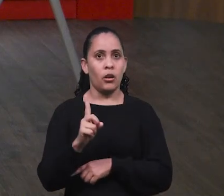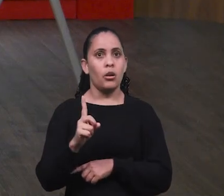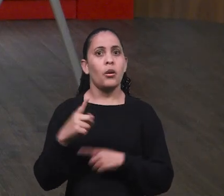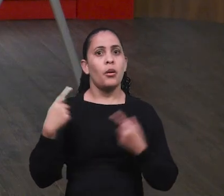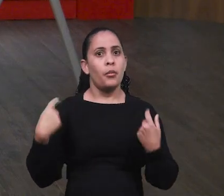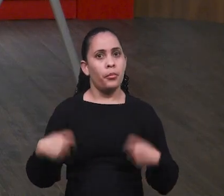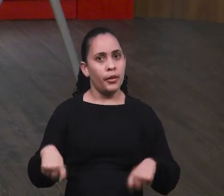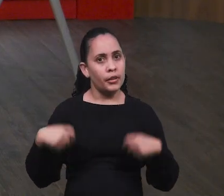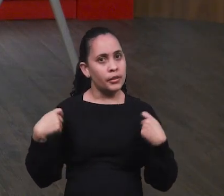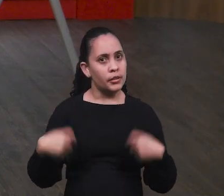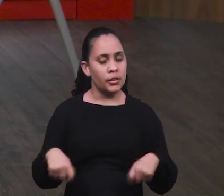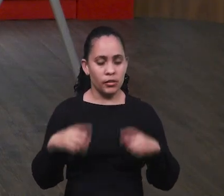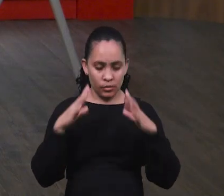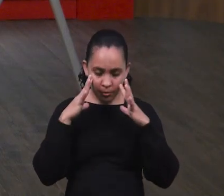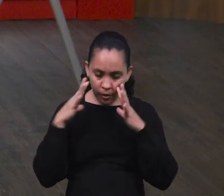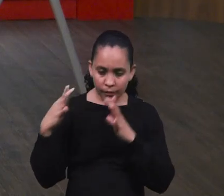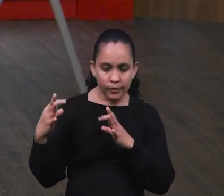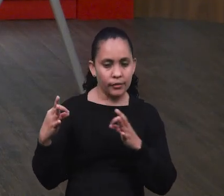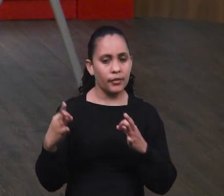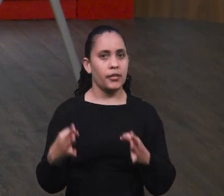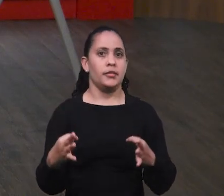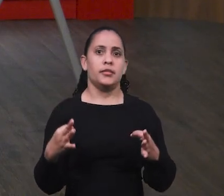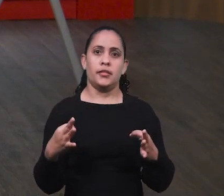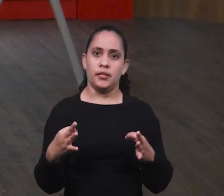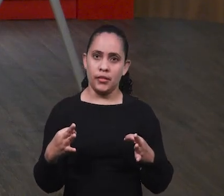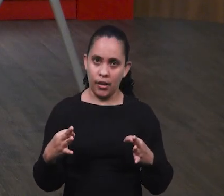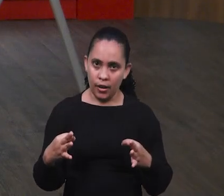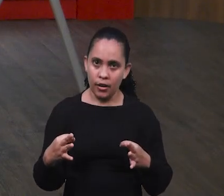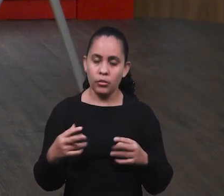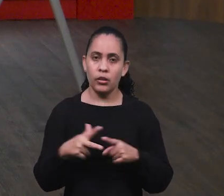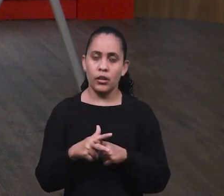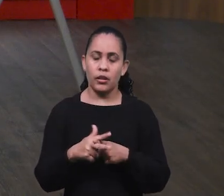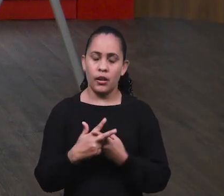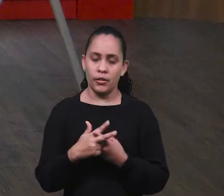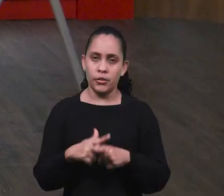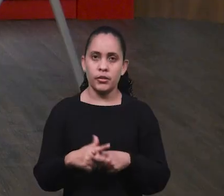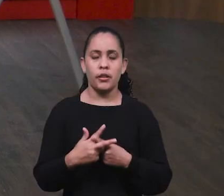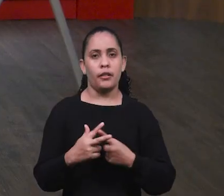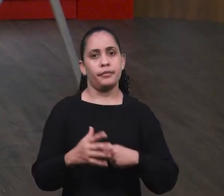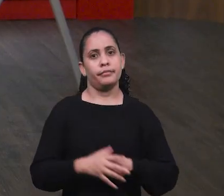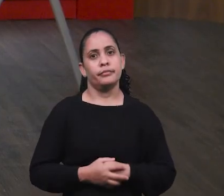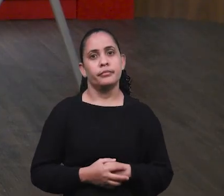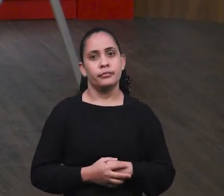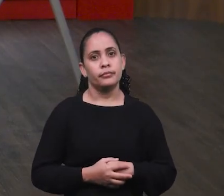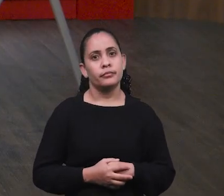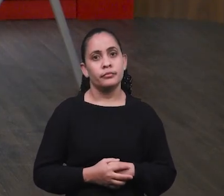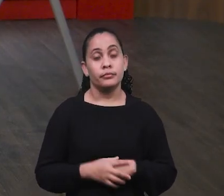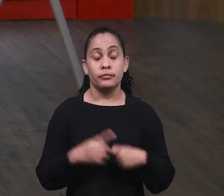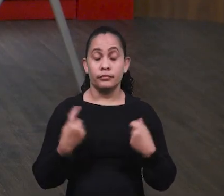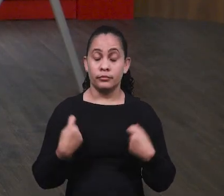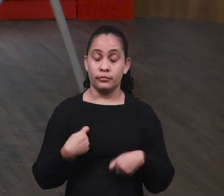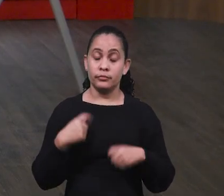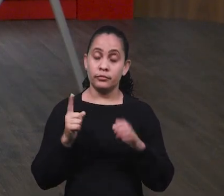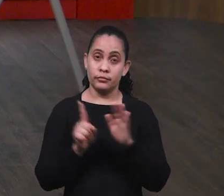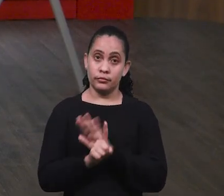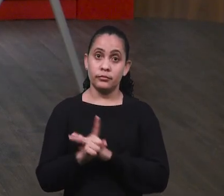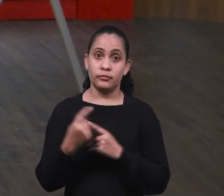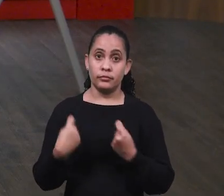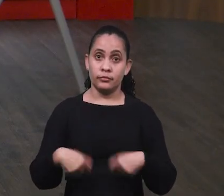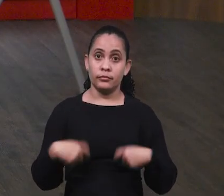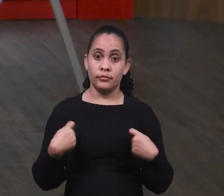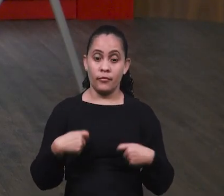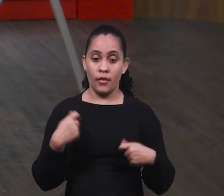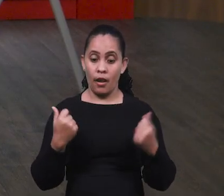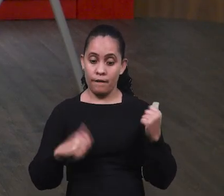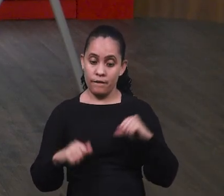trabalhar. Mas eu preciso colocar uma atenção nisso e ajustar o rumo. Então, essa é uma pergunta que você